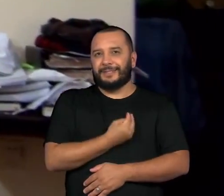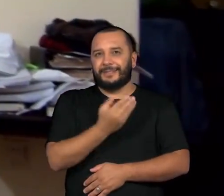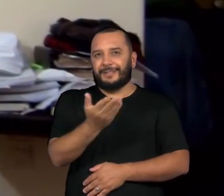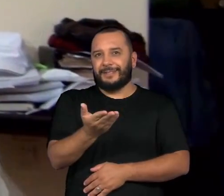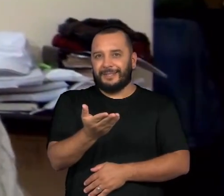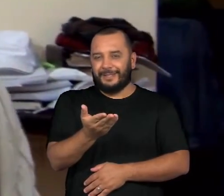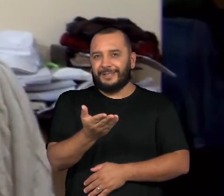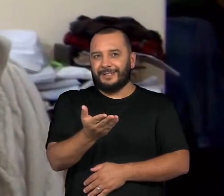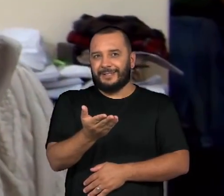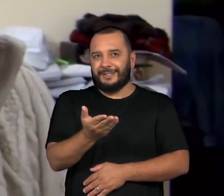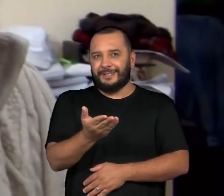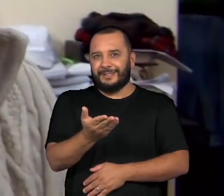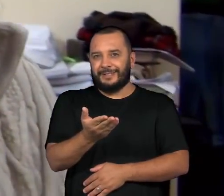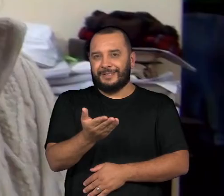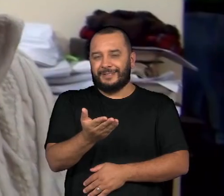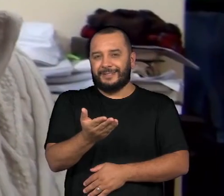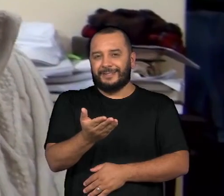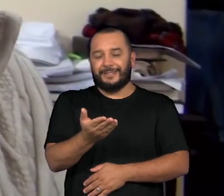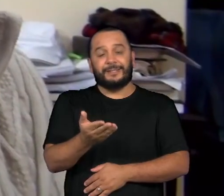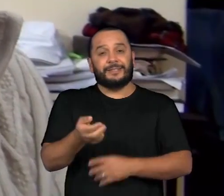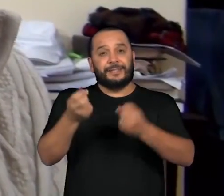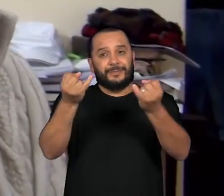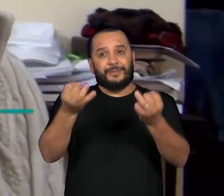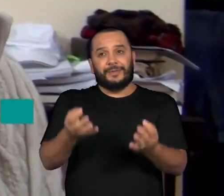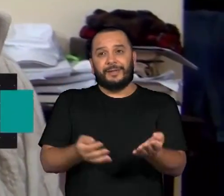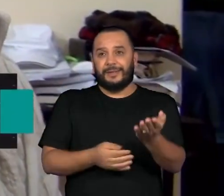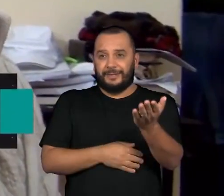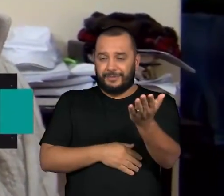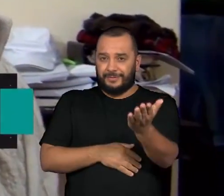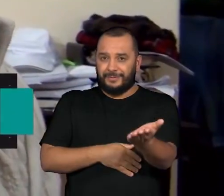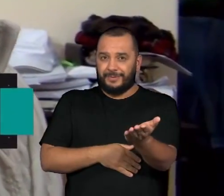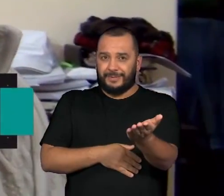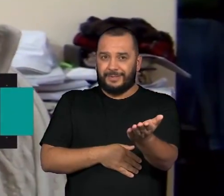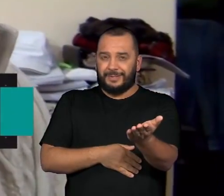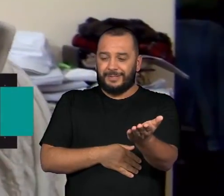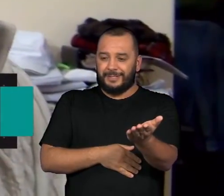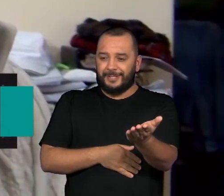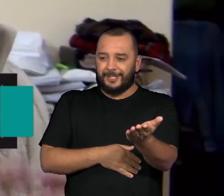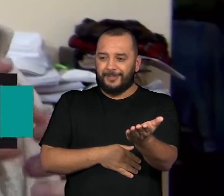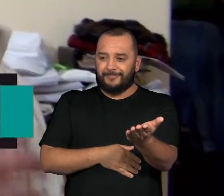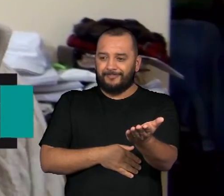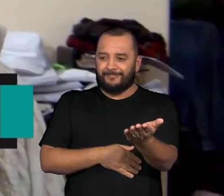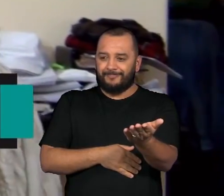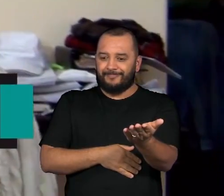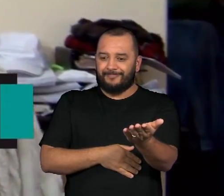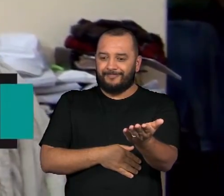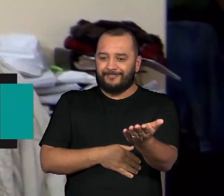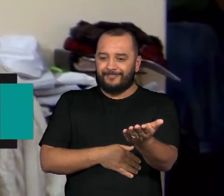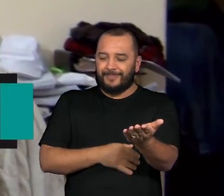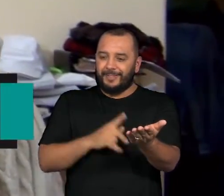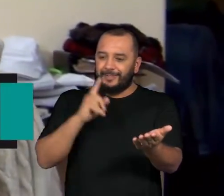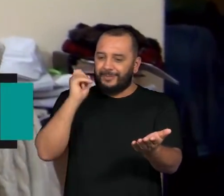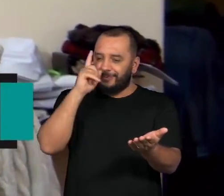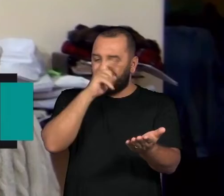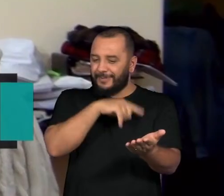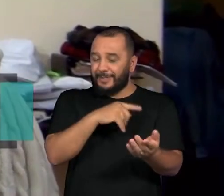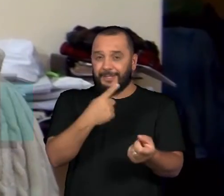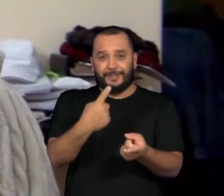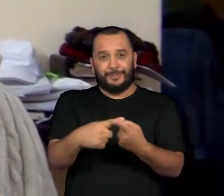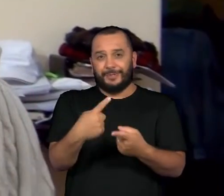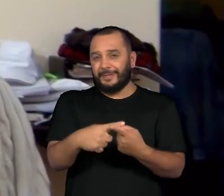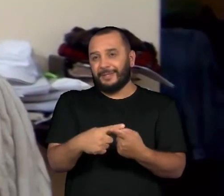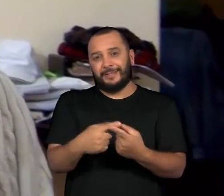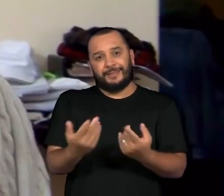Poxa, falar de você é uma coisa muito difícil, porque é muito